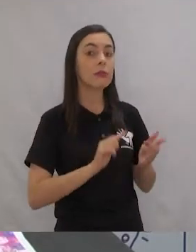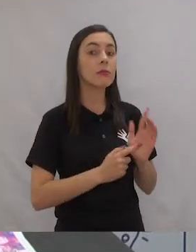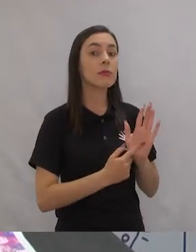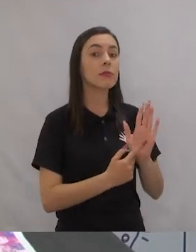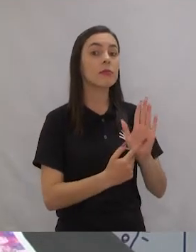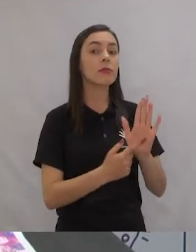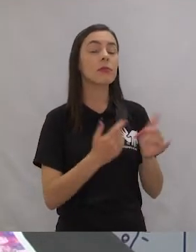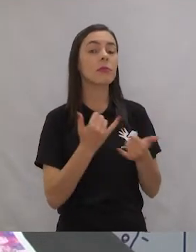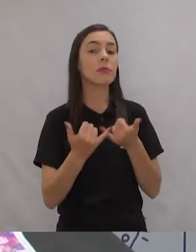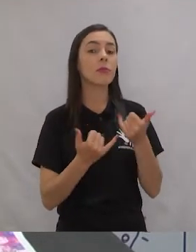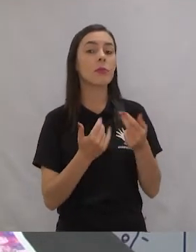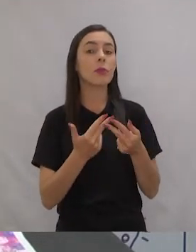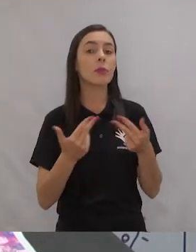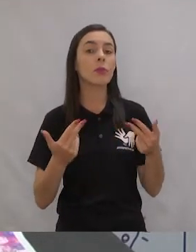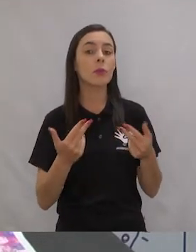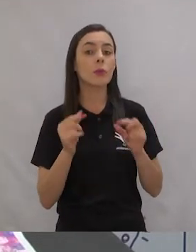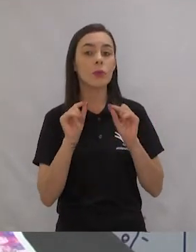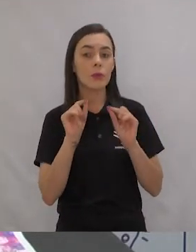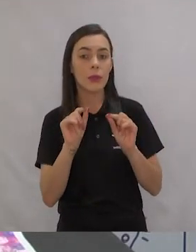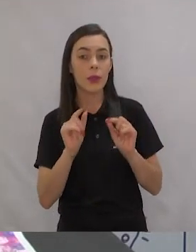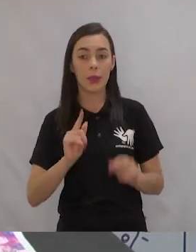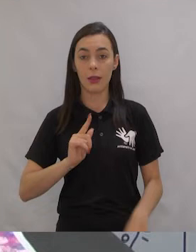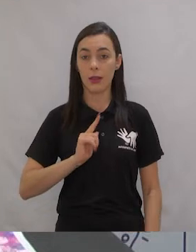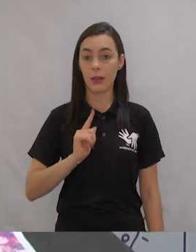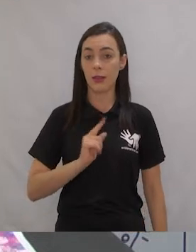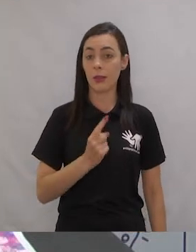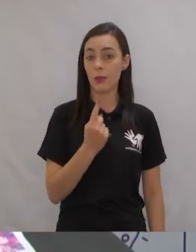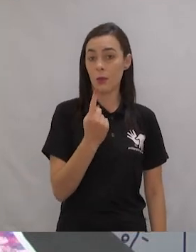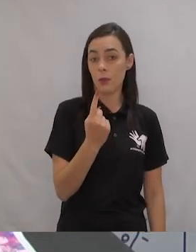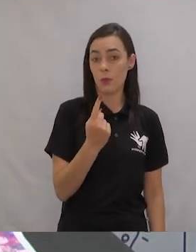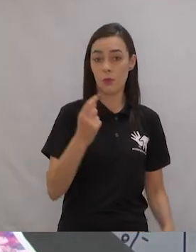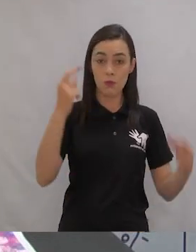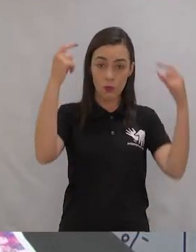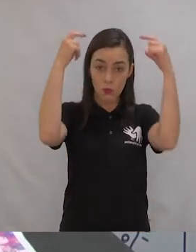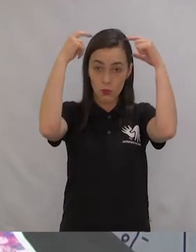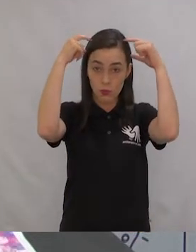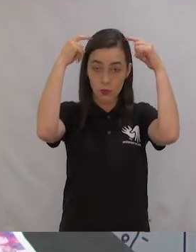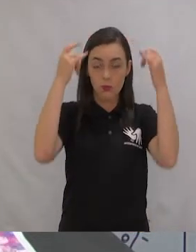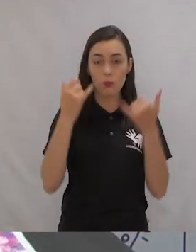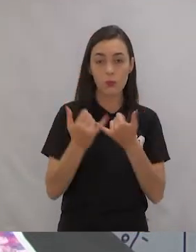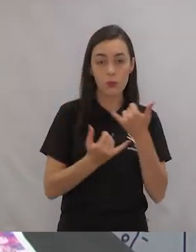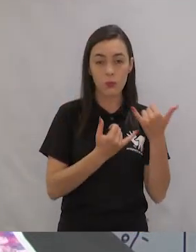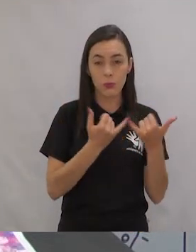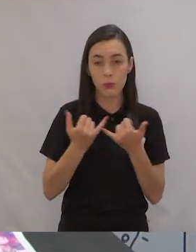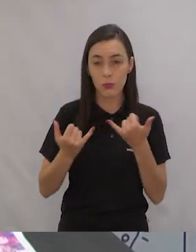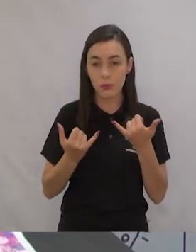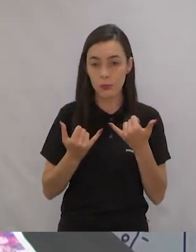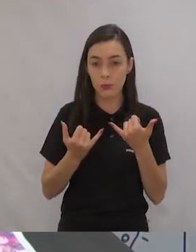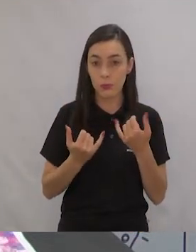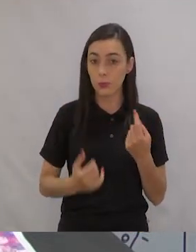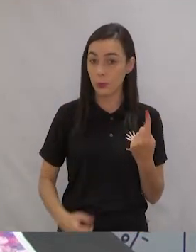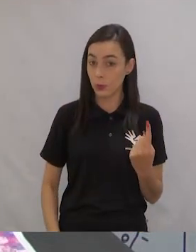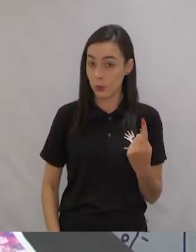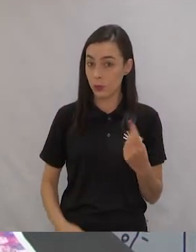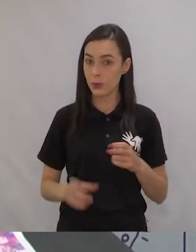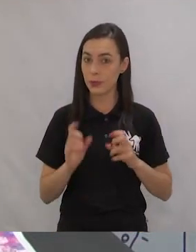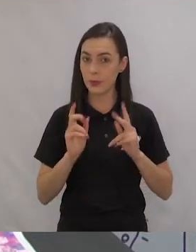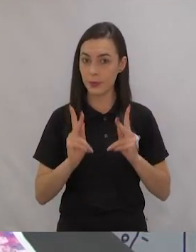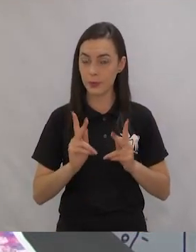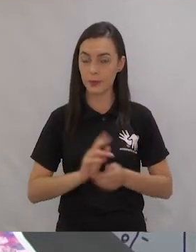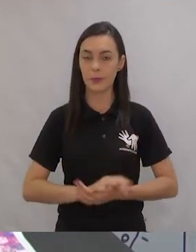o brinquedo dela. Ela tem mais um urso. Um,